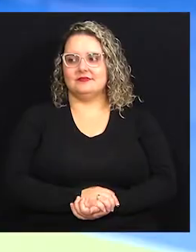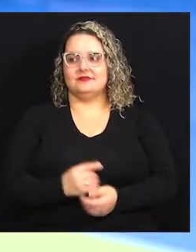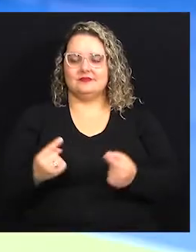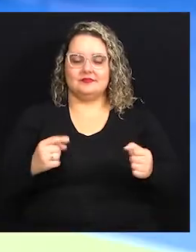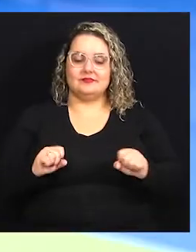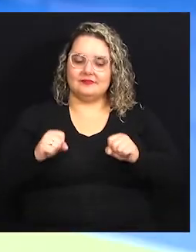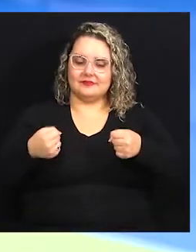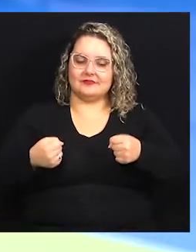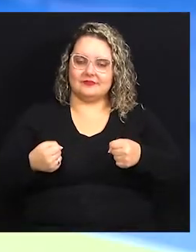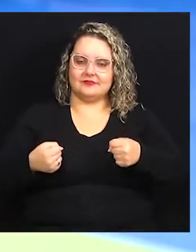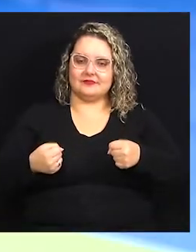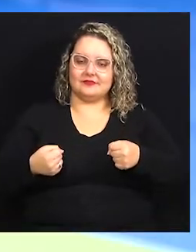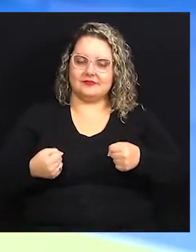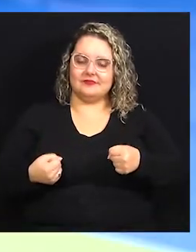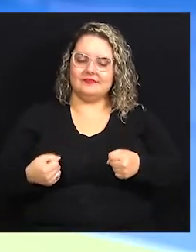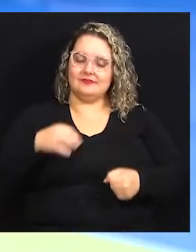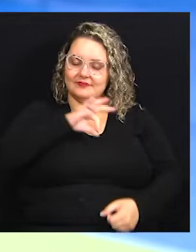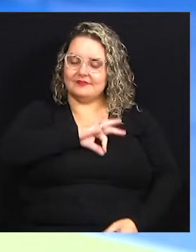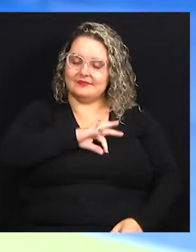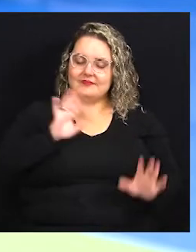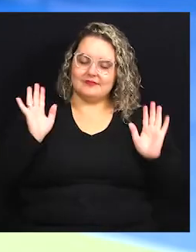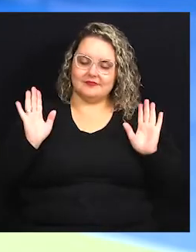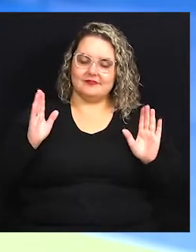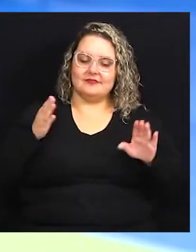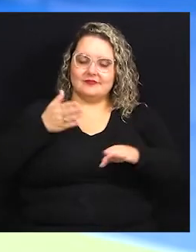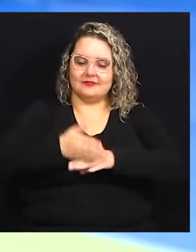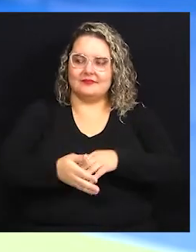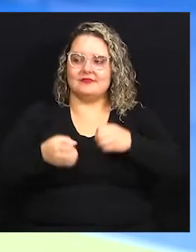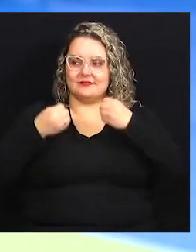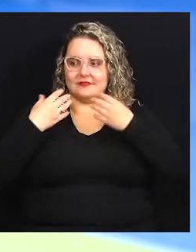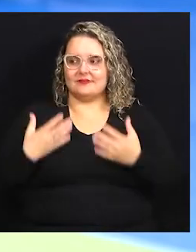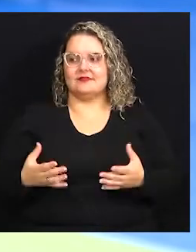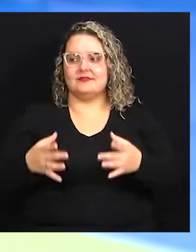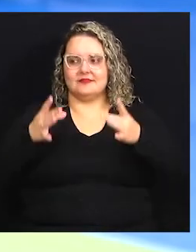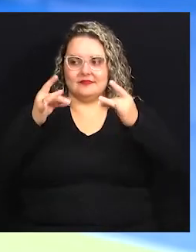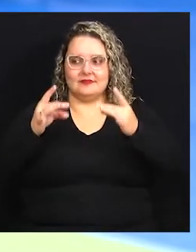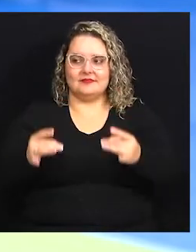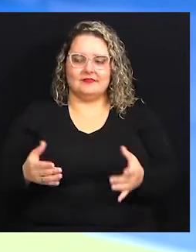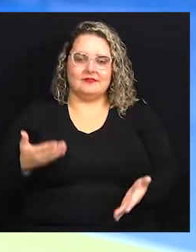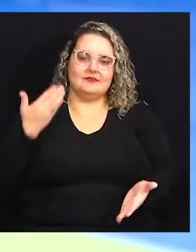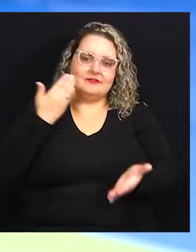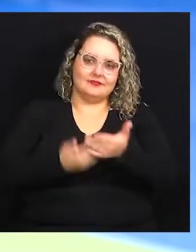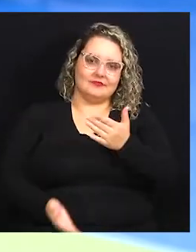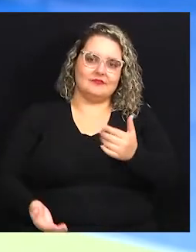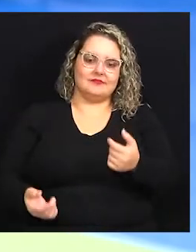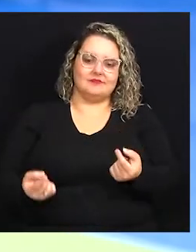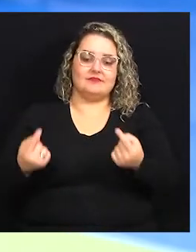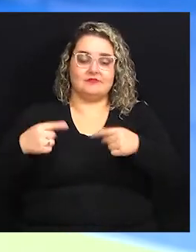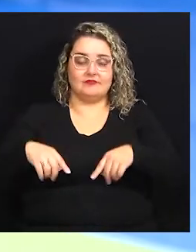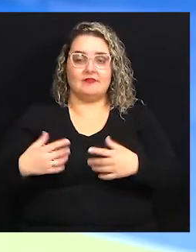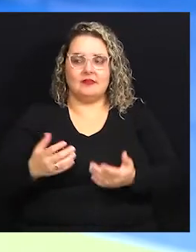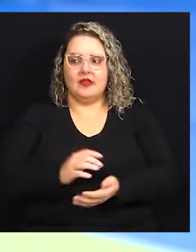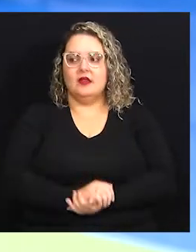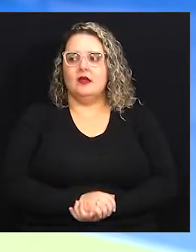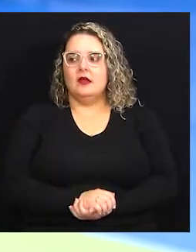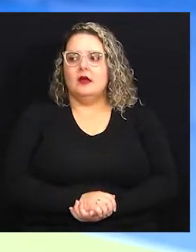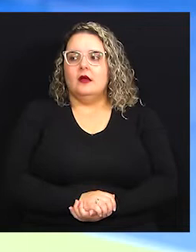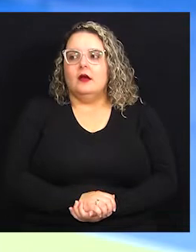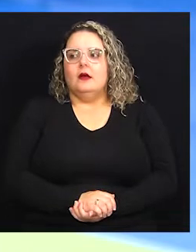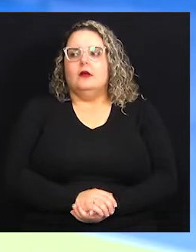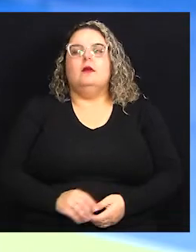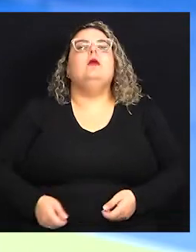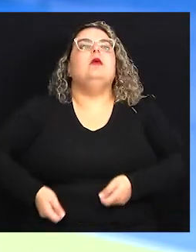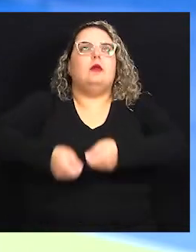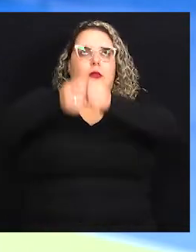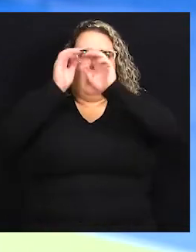cada um defende seu ganha-pão. Né? Entramos bem, foi por detalhes que a gente perdeu o jogo. E o voleibol, como ele é